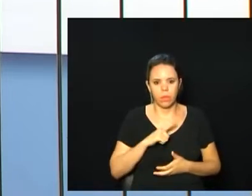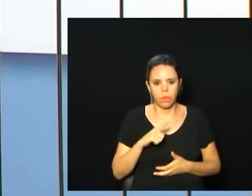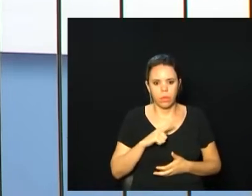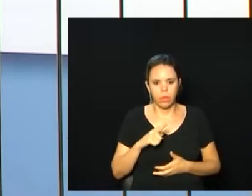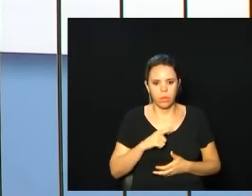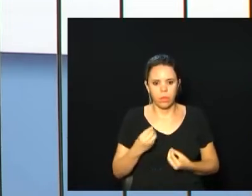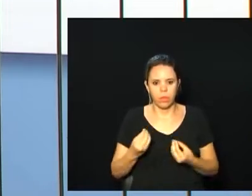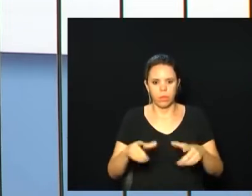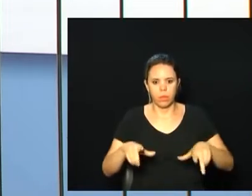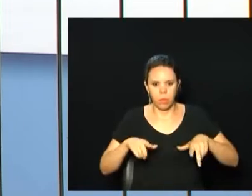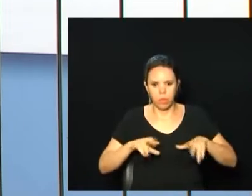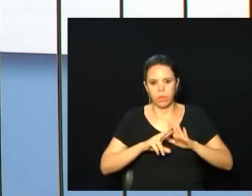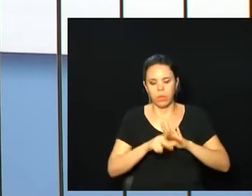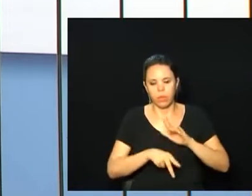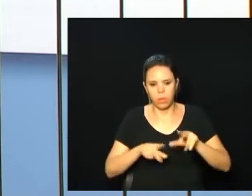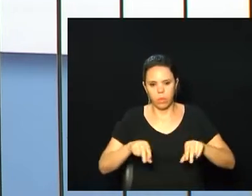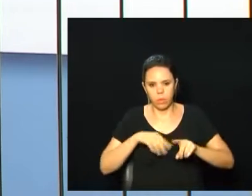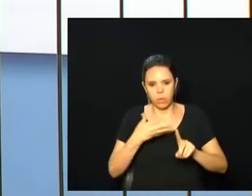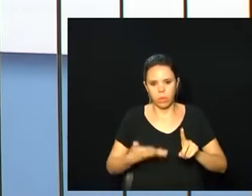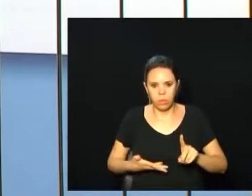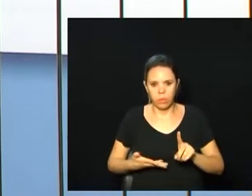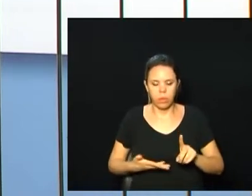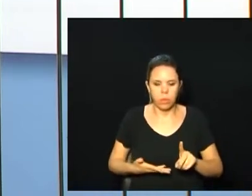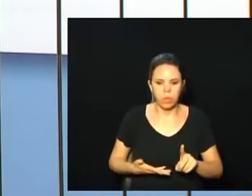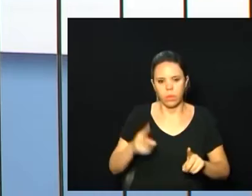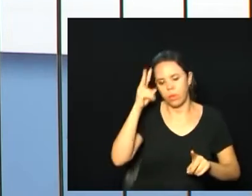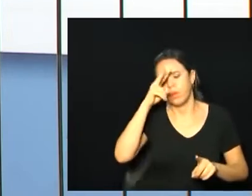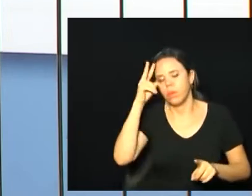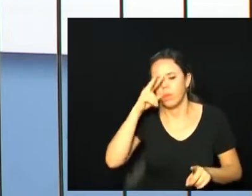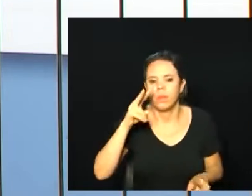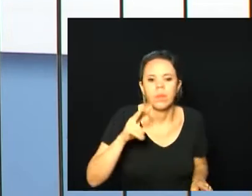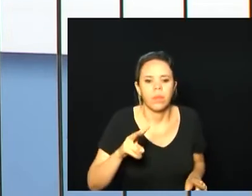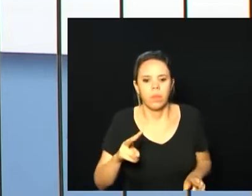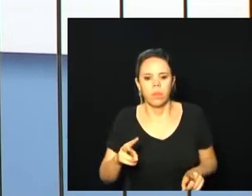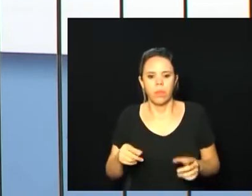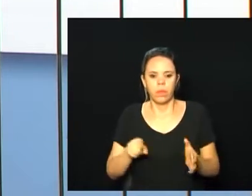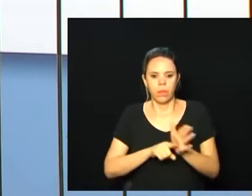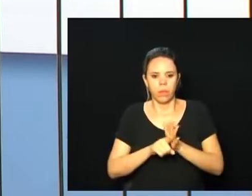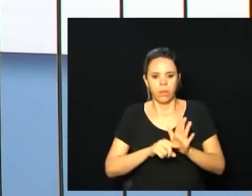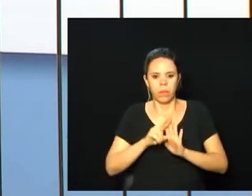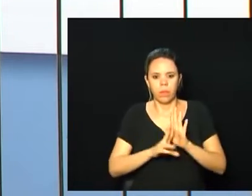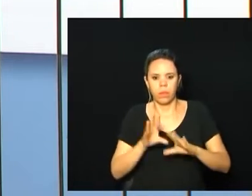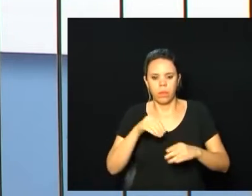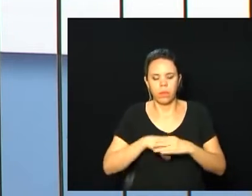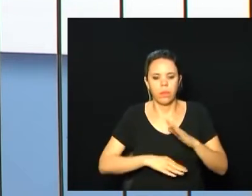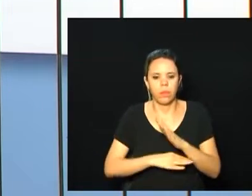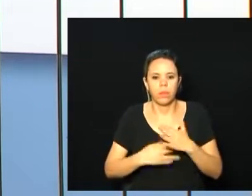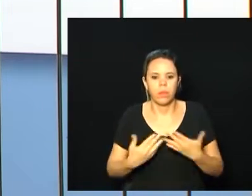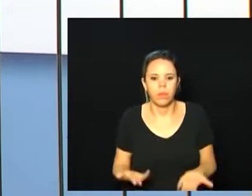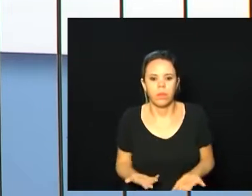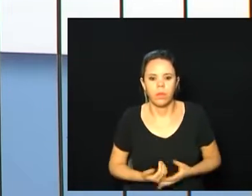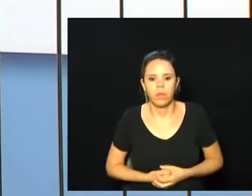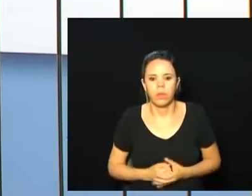a entrega de diversas honrarias. A gente lembra que, de acordo com o regimento interno da Câmara,